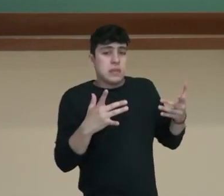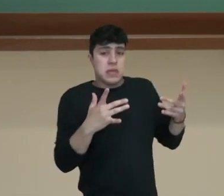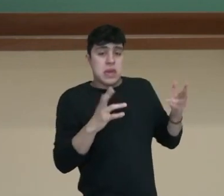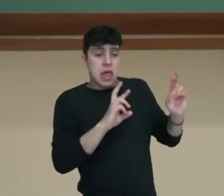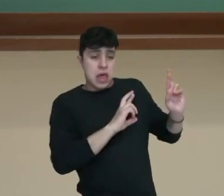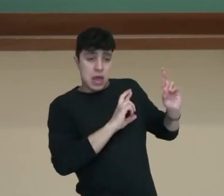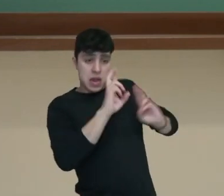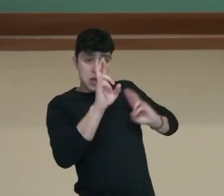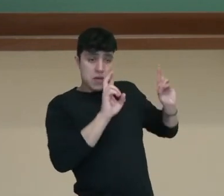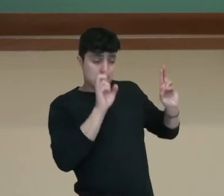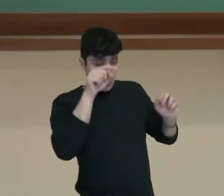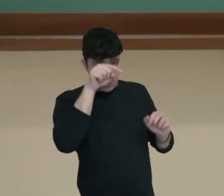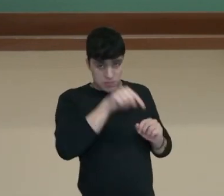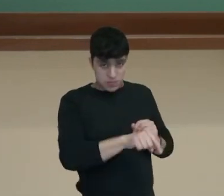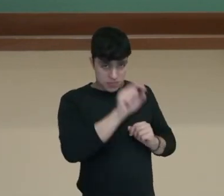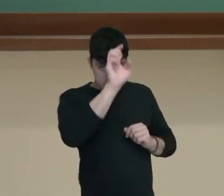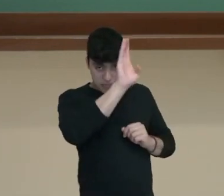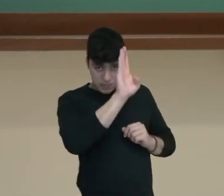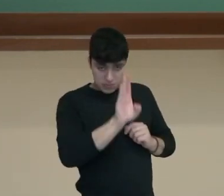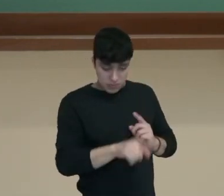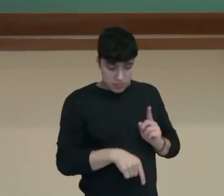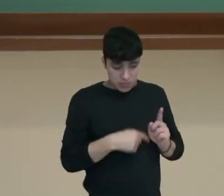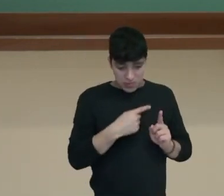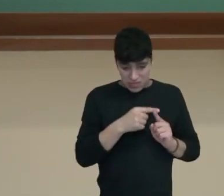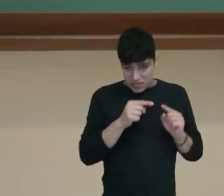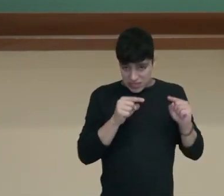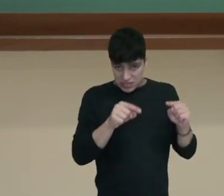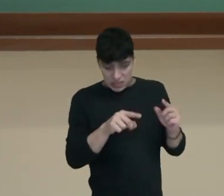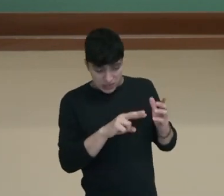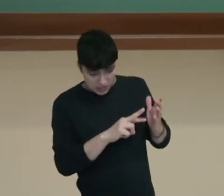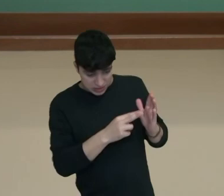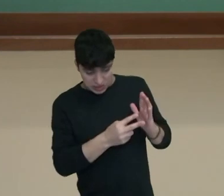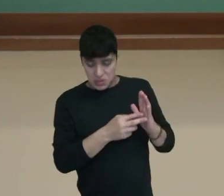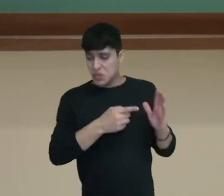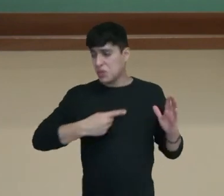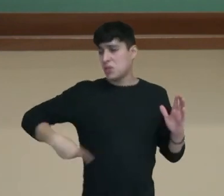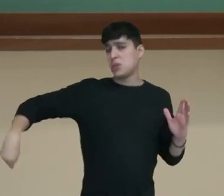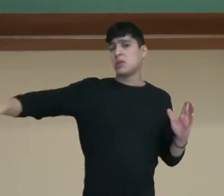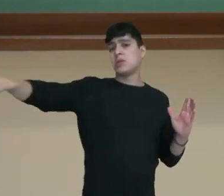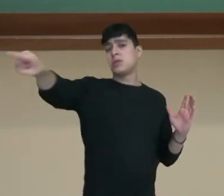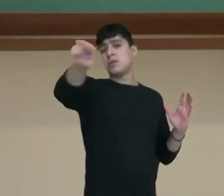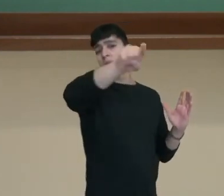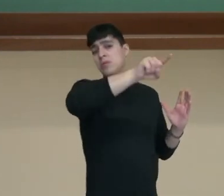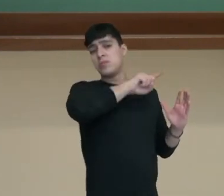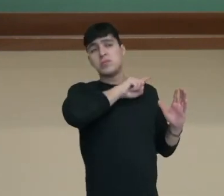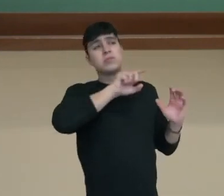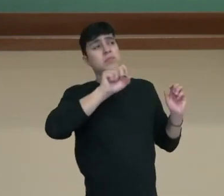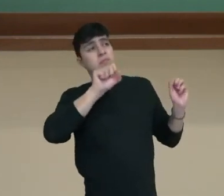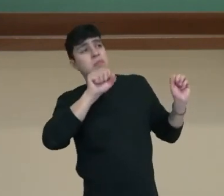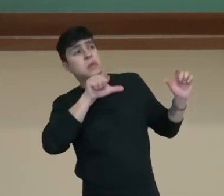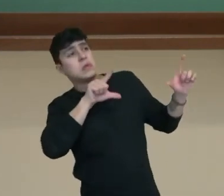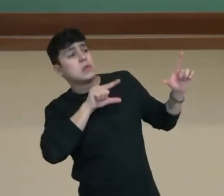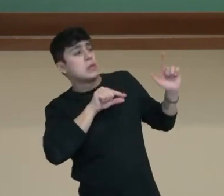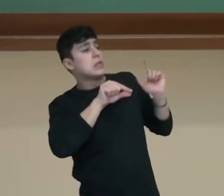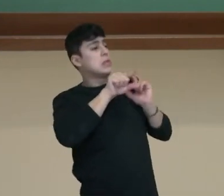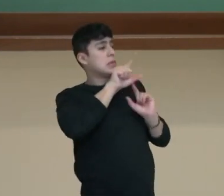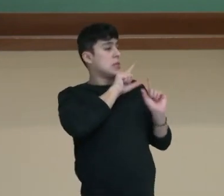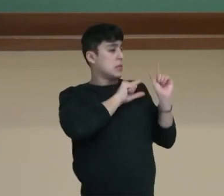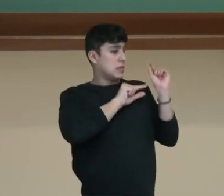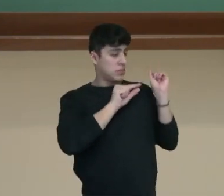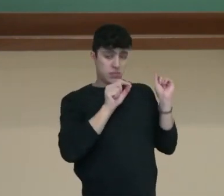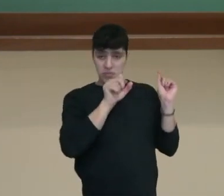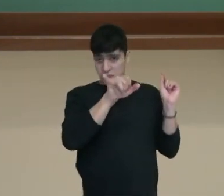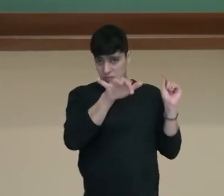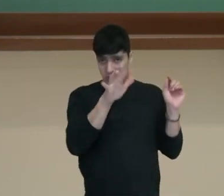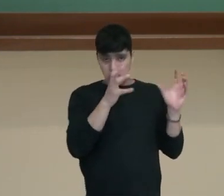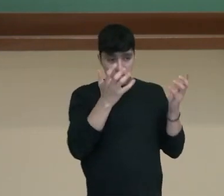ela diz que todos nós podemos seguir qualquer religião, né? Seja lá qual religião você quiser, se você quiser mudar